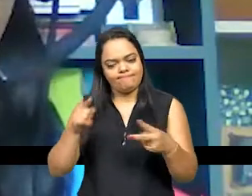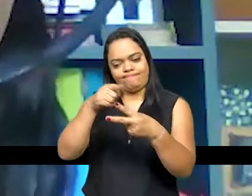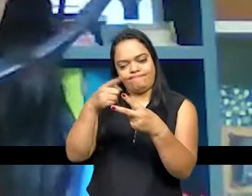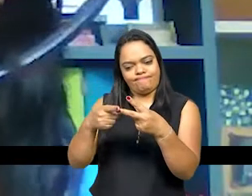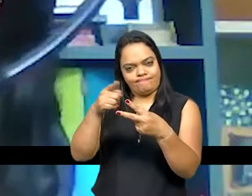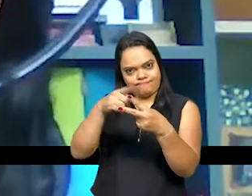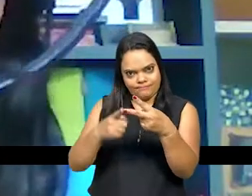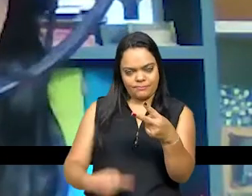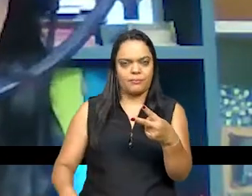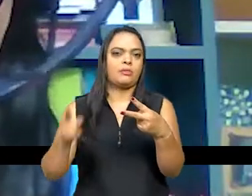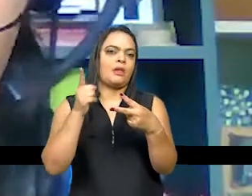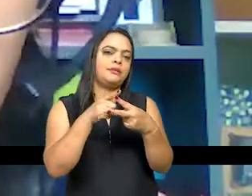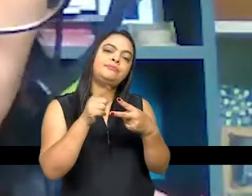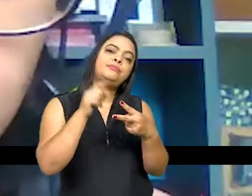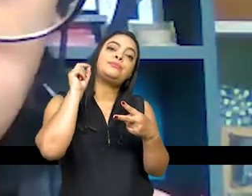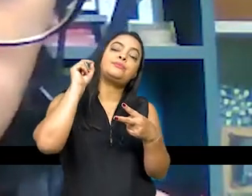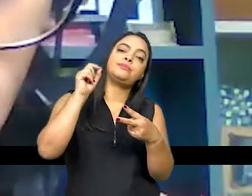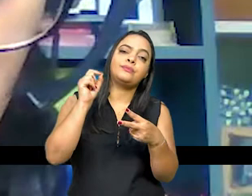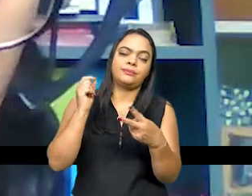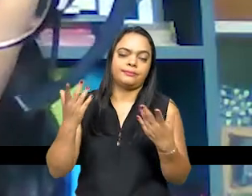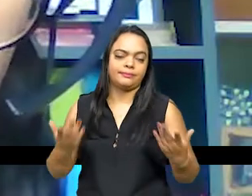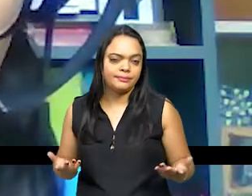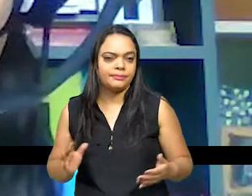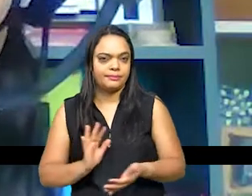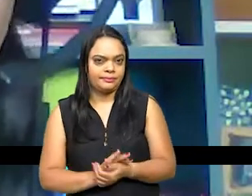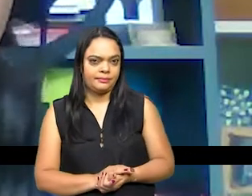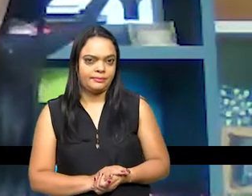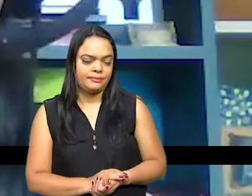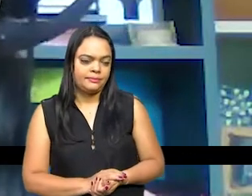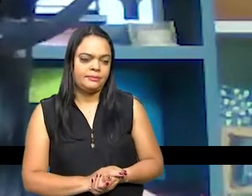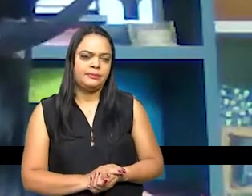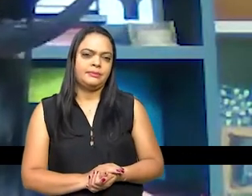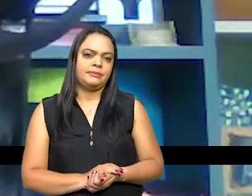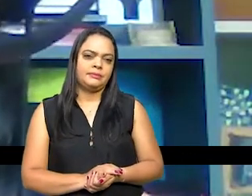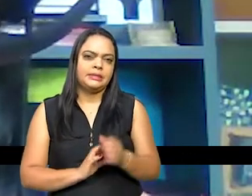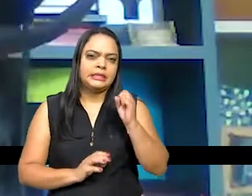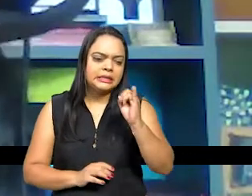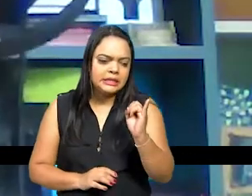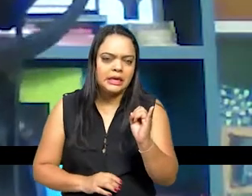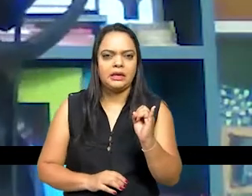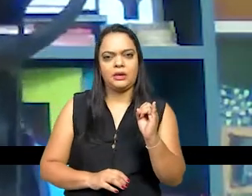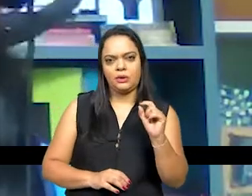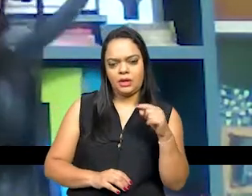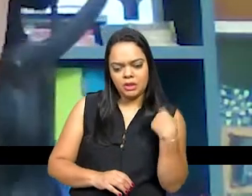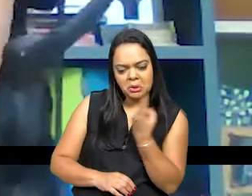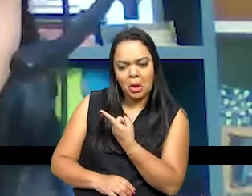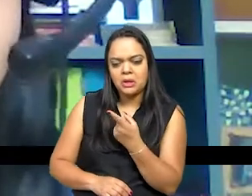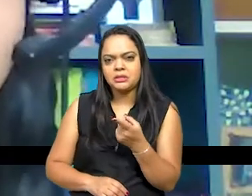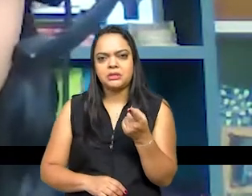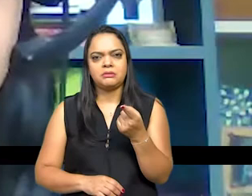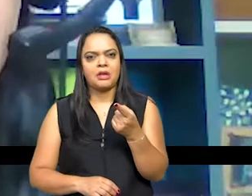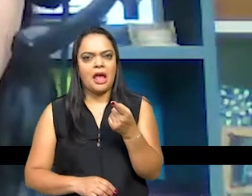dois pontos, assim. O primeiro é que se a gente não modificar as nossas